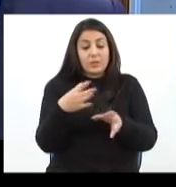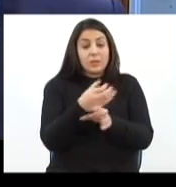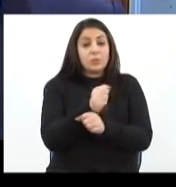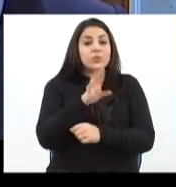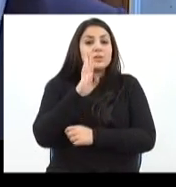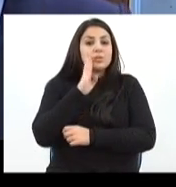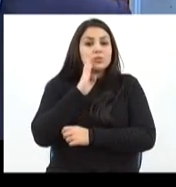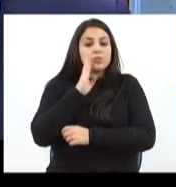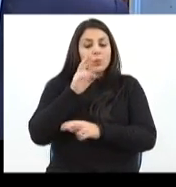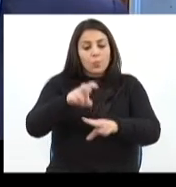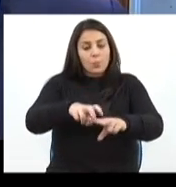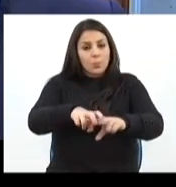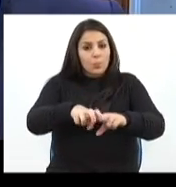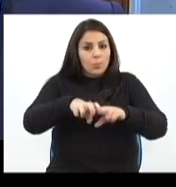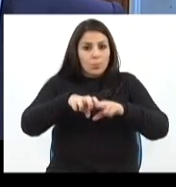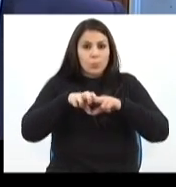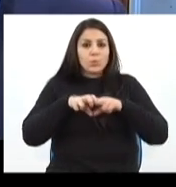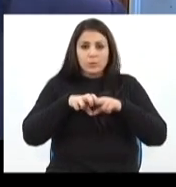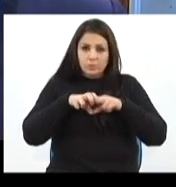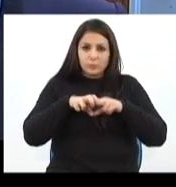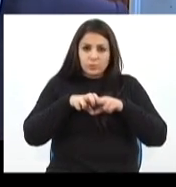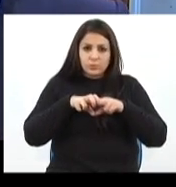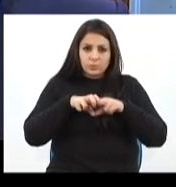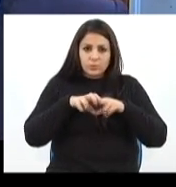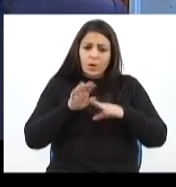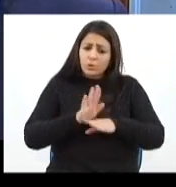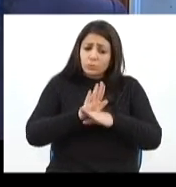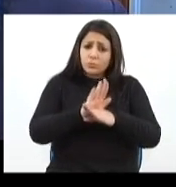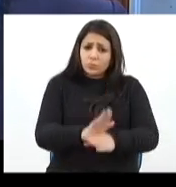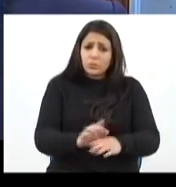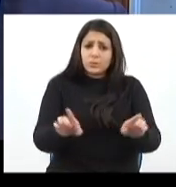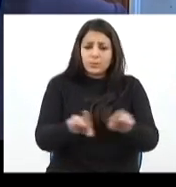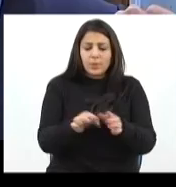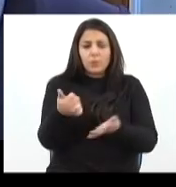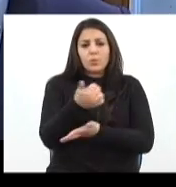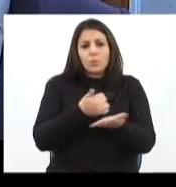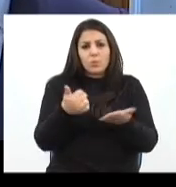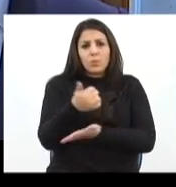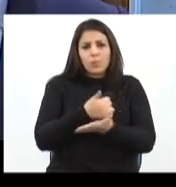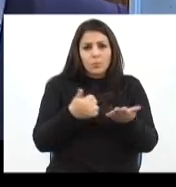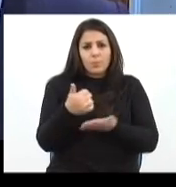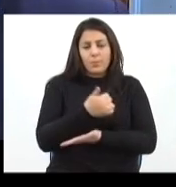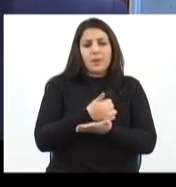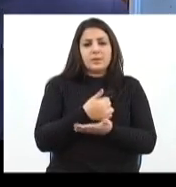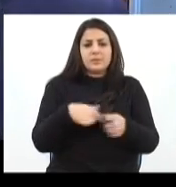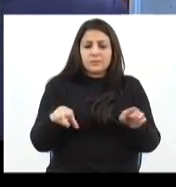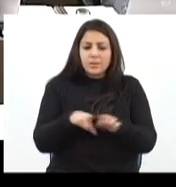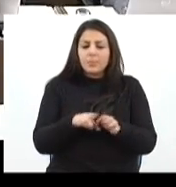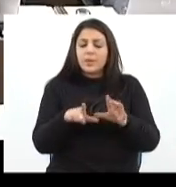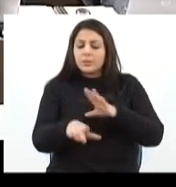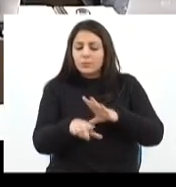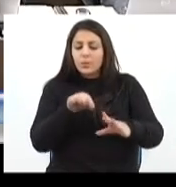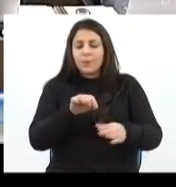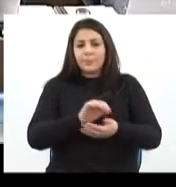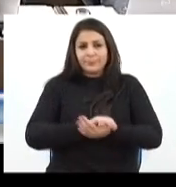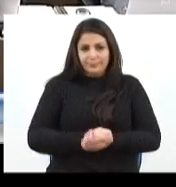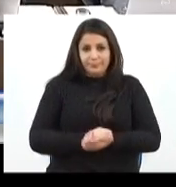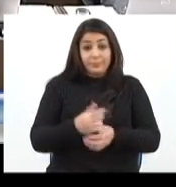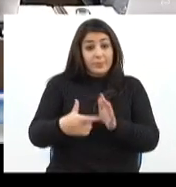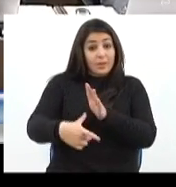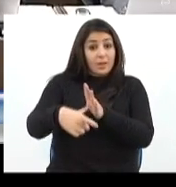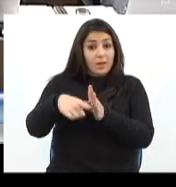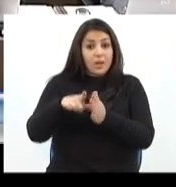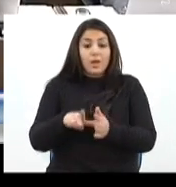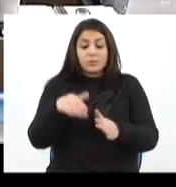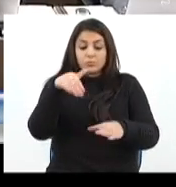Dipp. Por isso o parecer então foi favorável, com base naquilo que o Tribunal de Contas também opinou. Antes de ir à